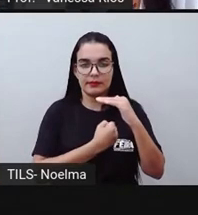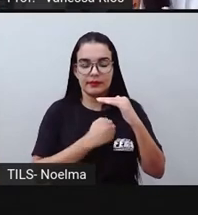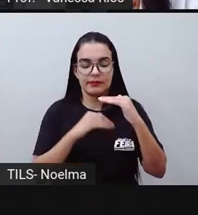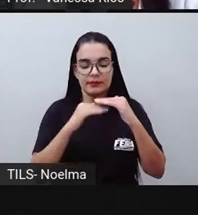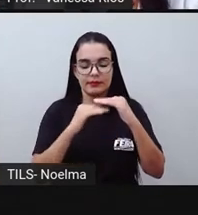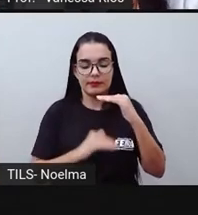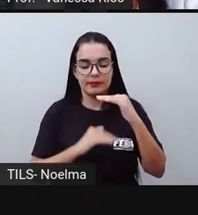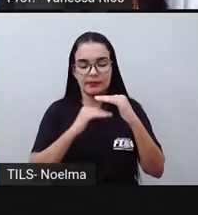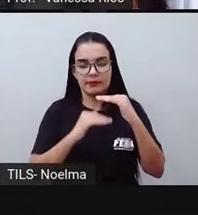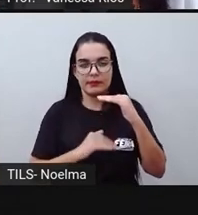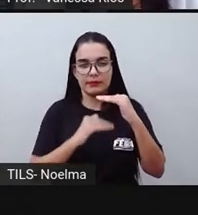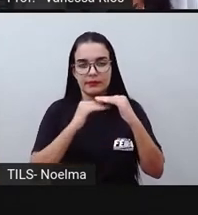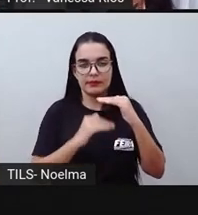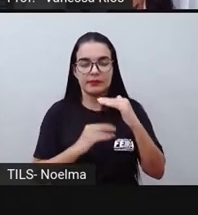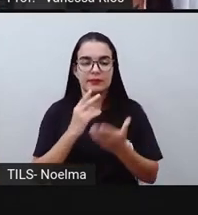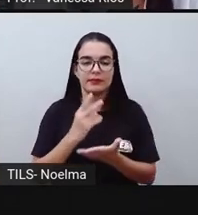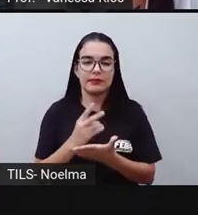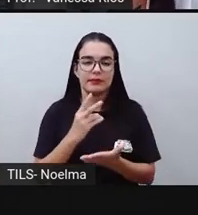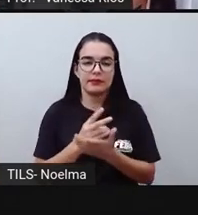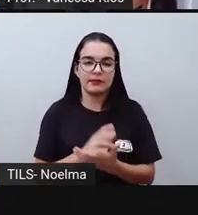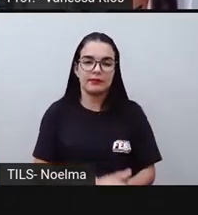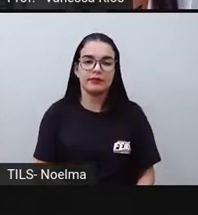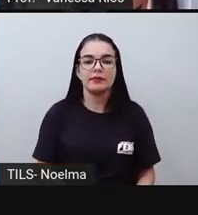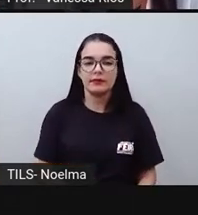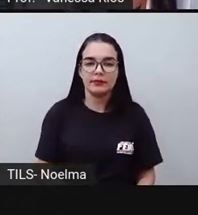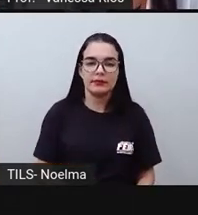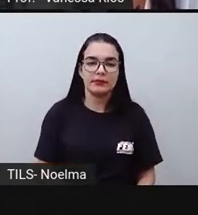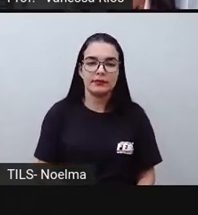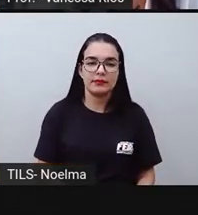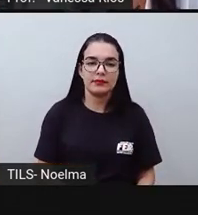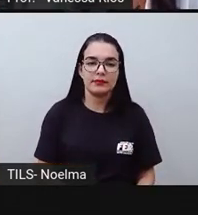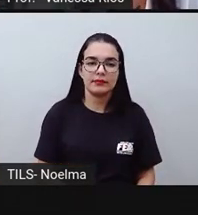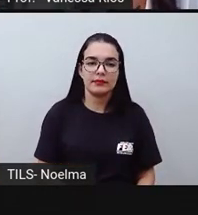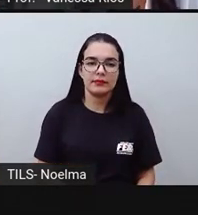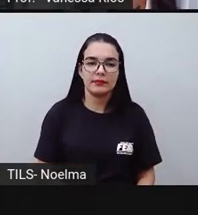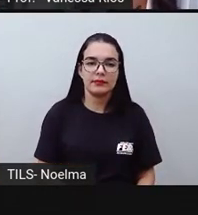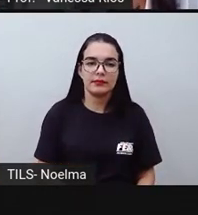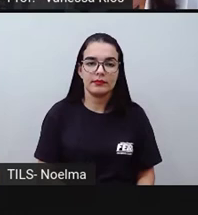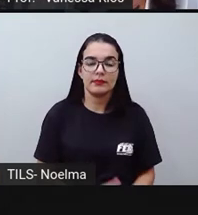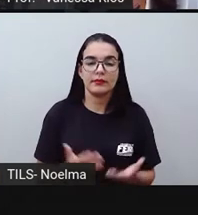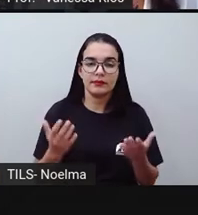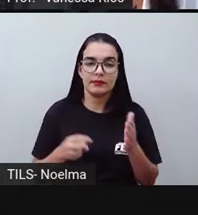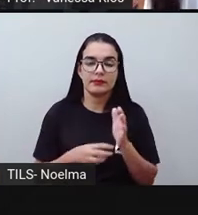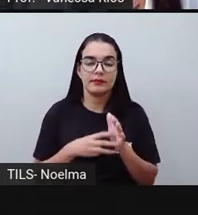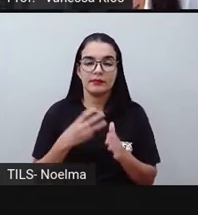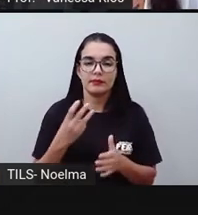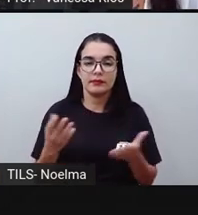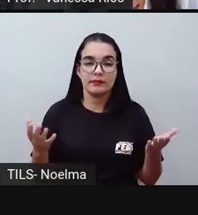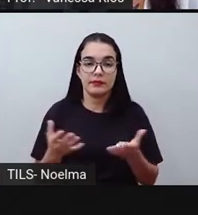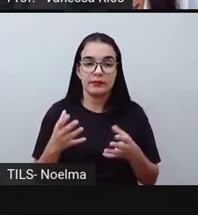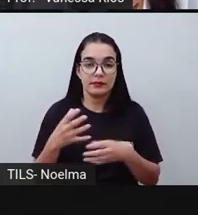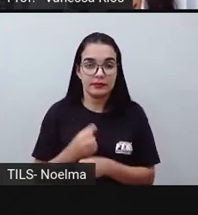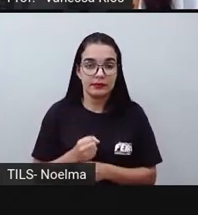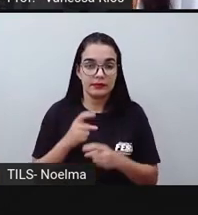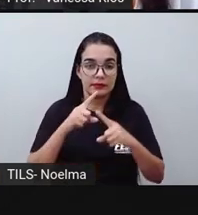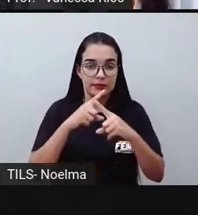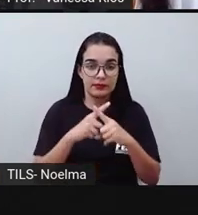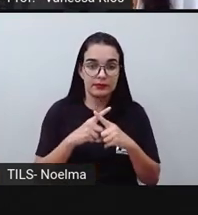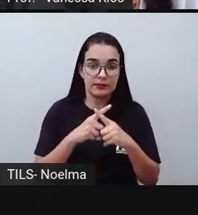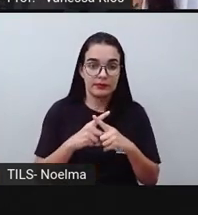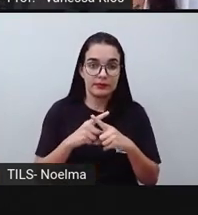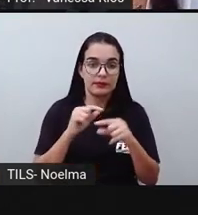está impulsionando aí a minha multiplicação. Passo 3. Agora vamos